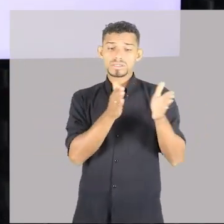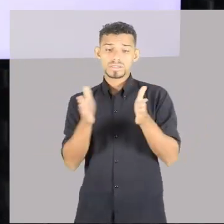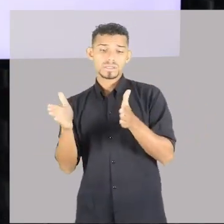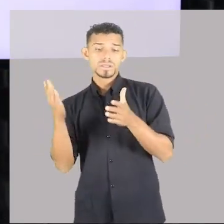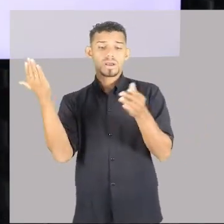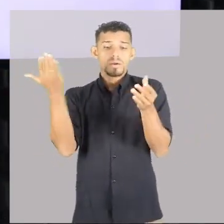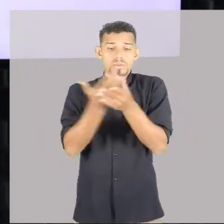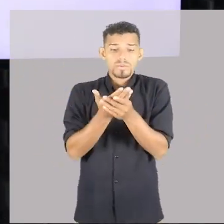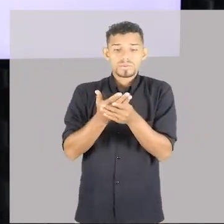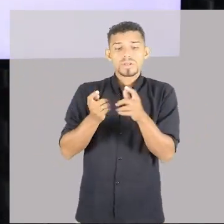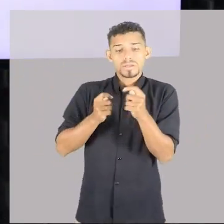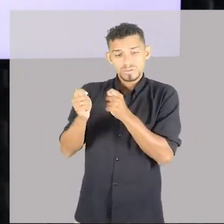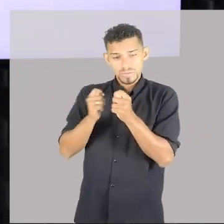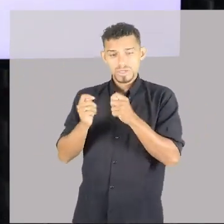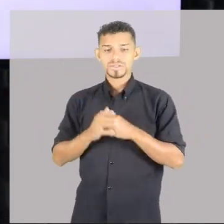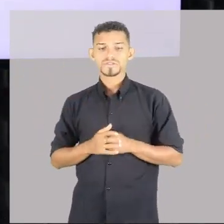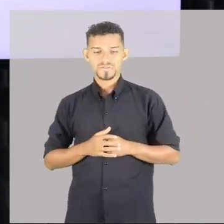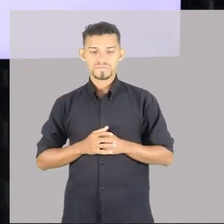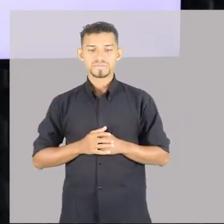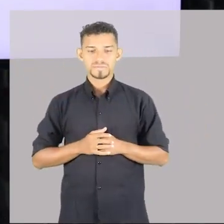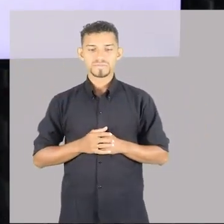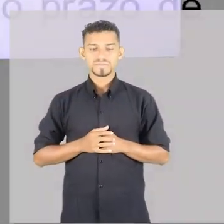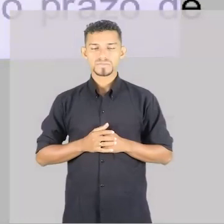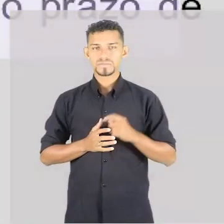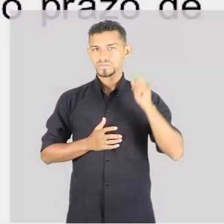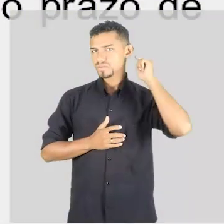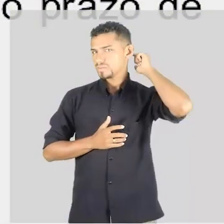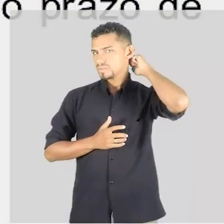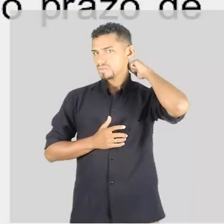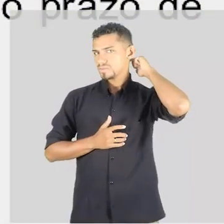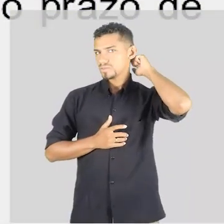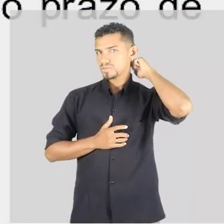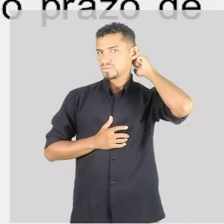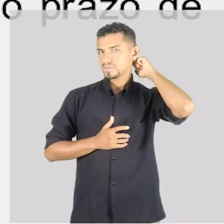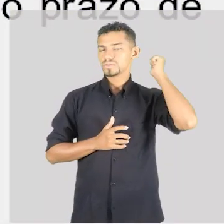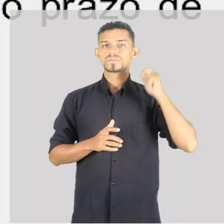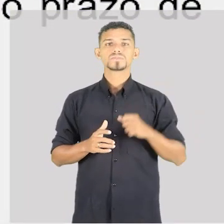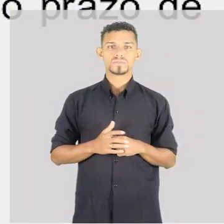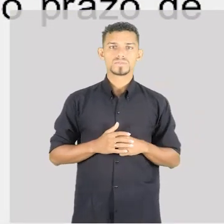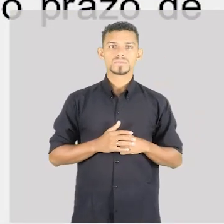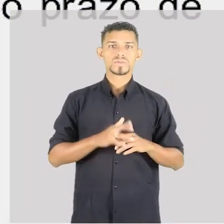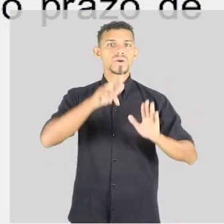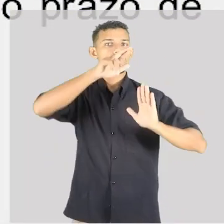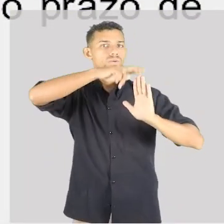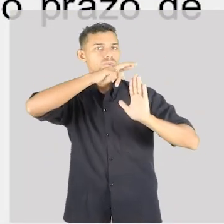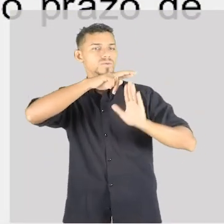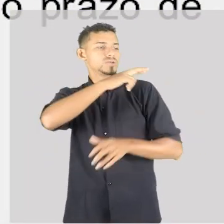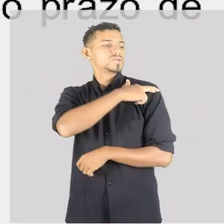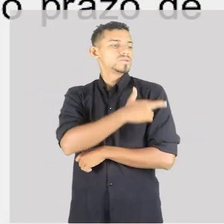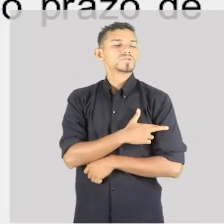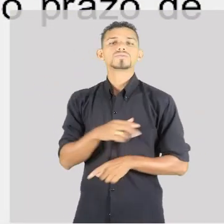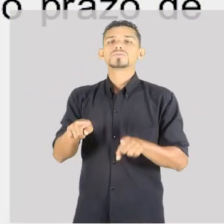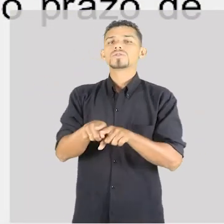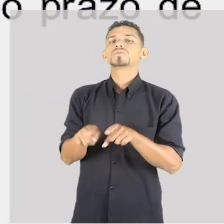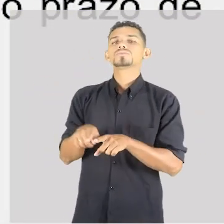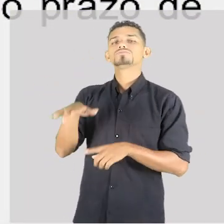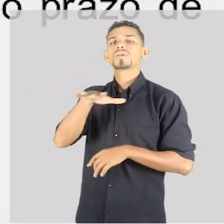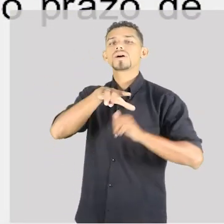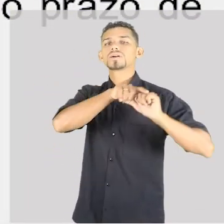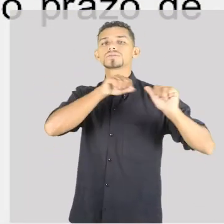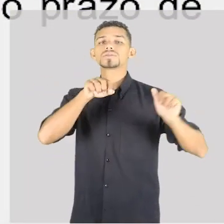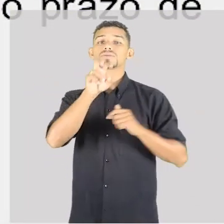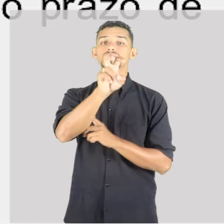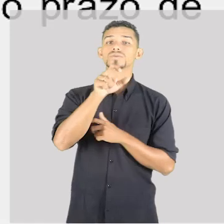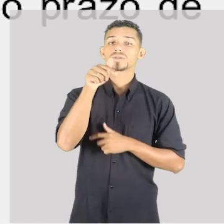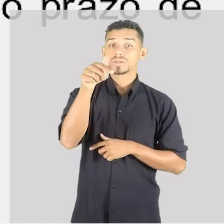dos processos administrativos. O recurso administrativo tramitará, portanto, está no artigo 57 da